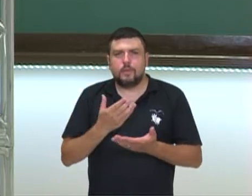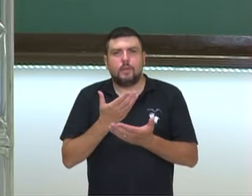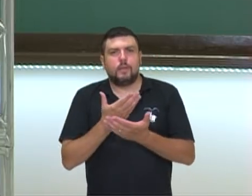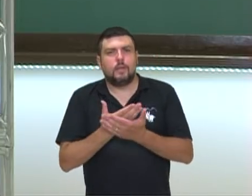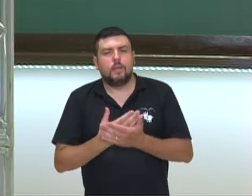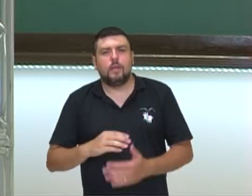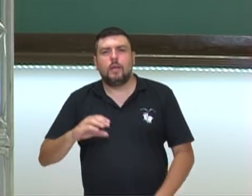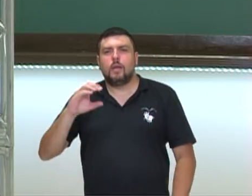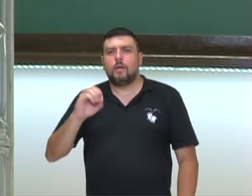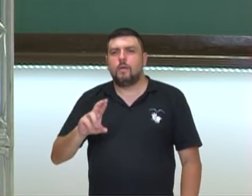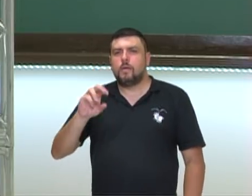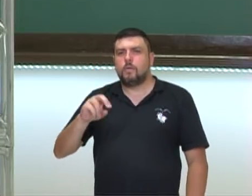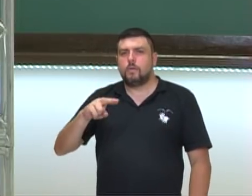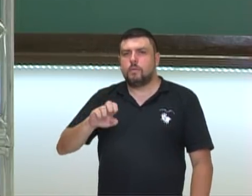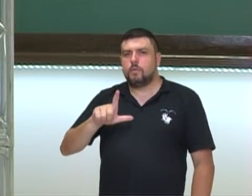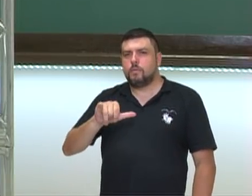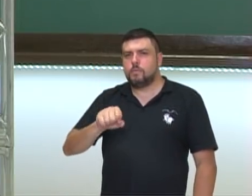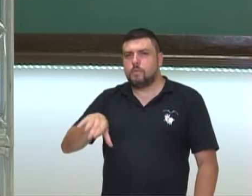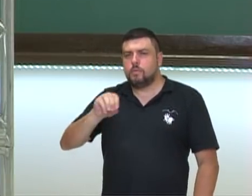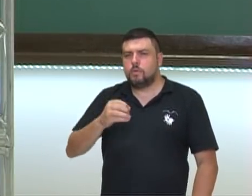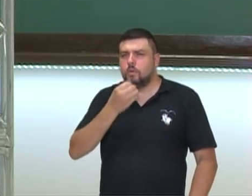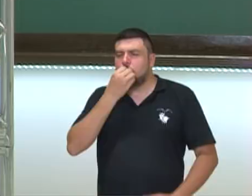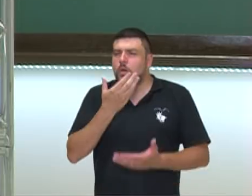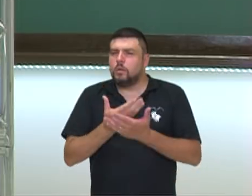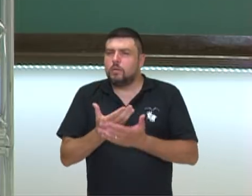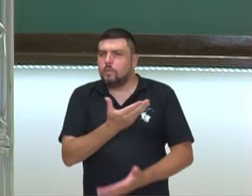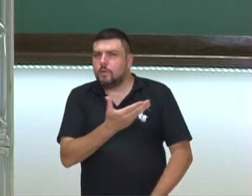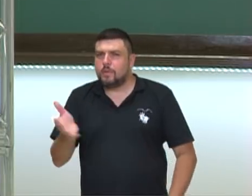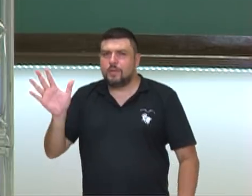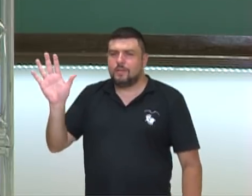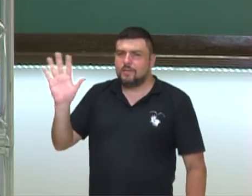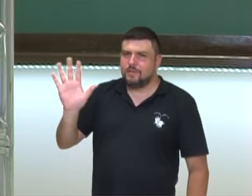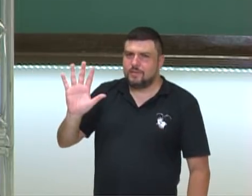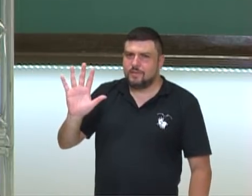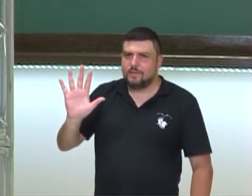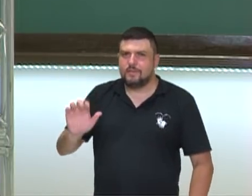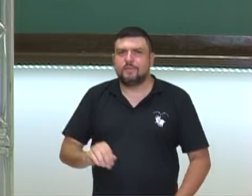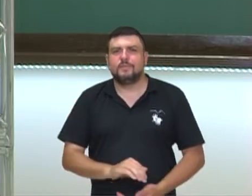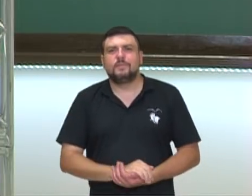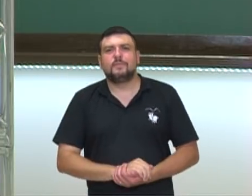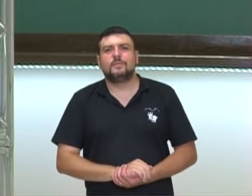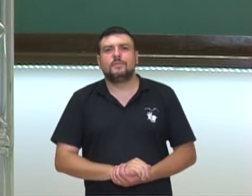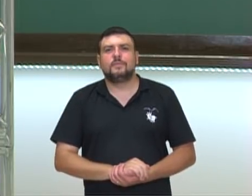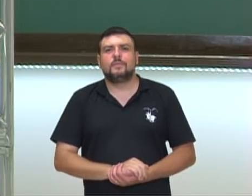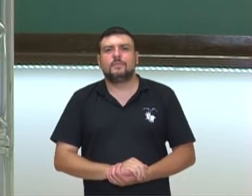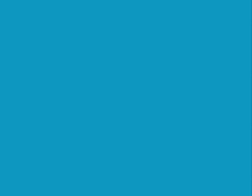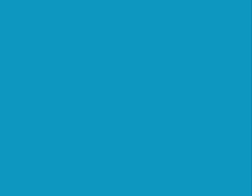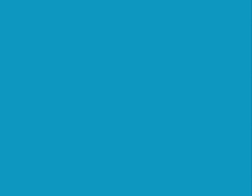coronelismo. Bons estudos para você! Tchau, povo!